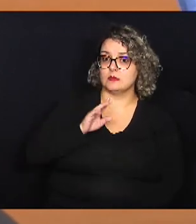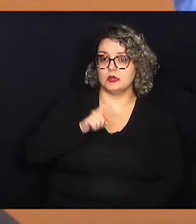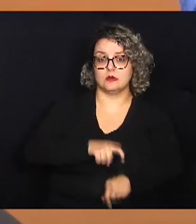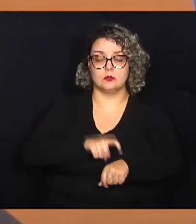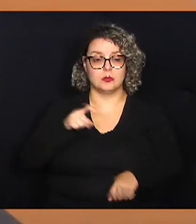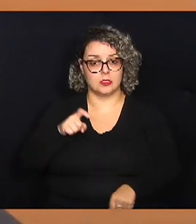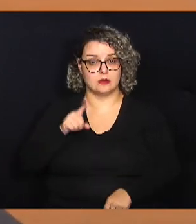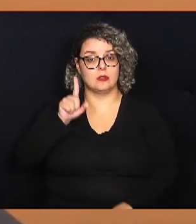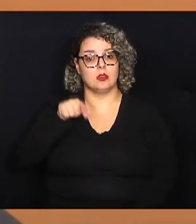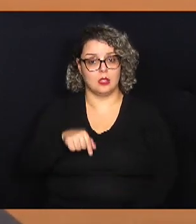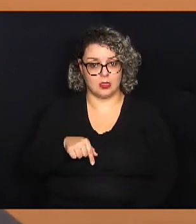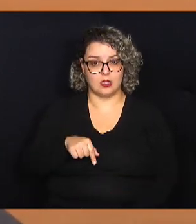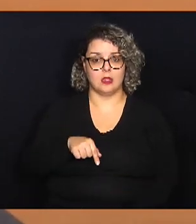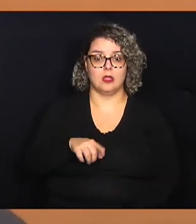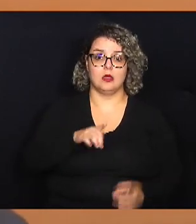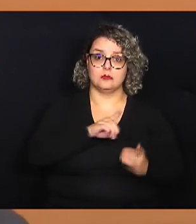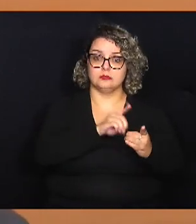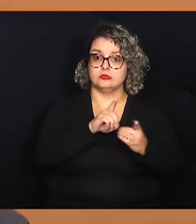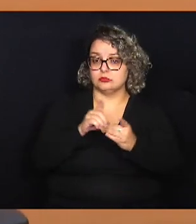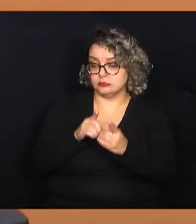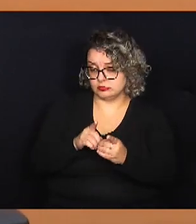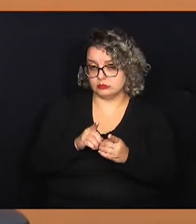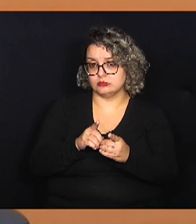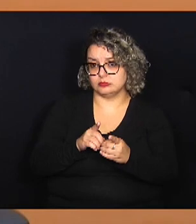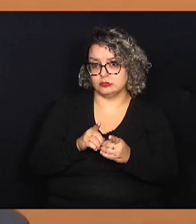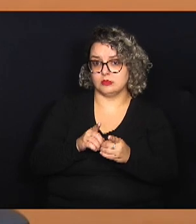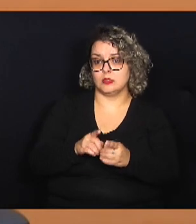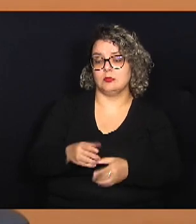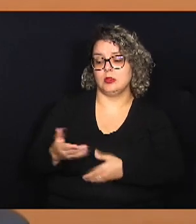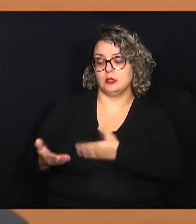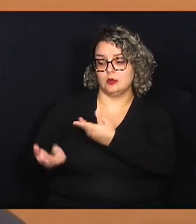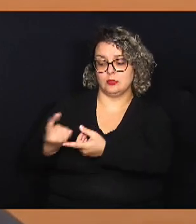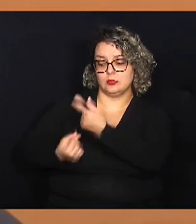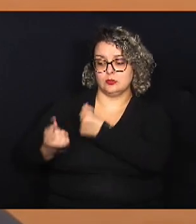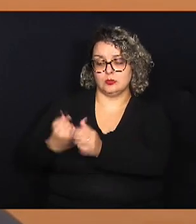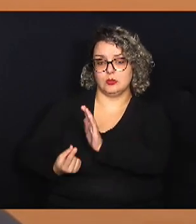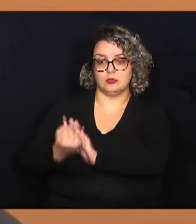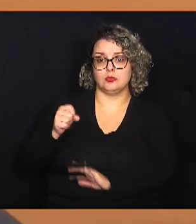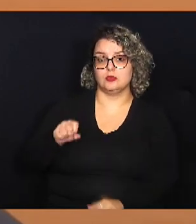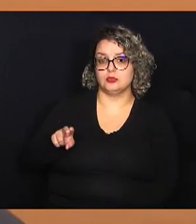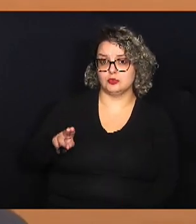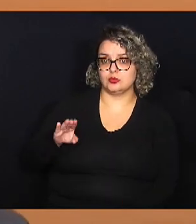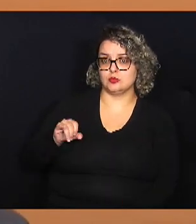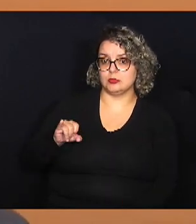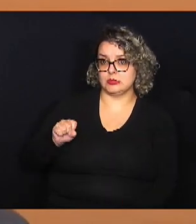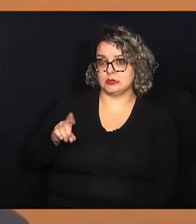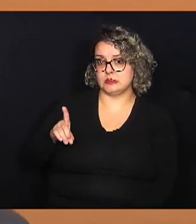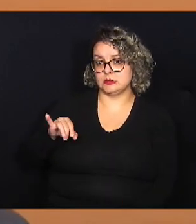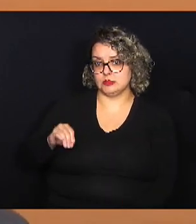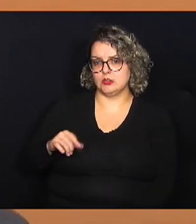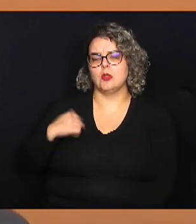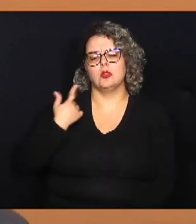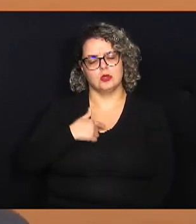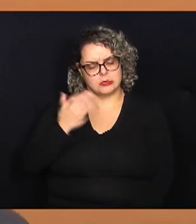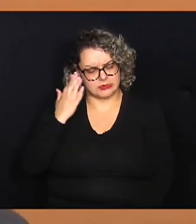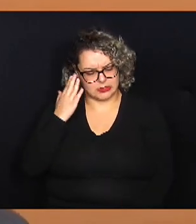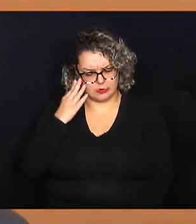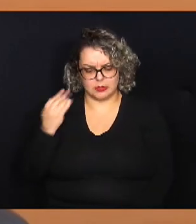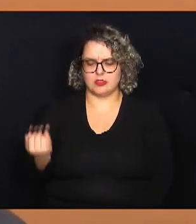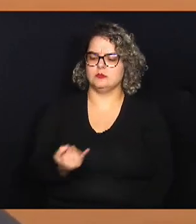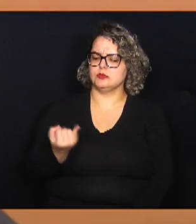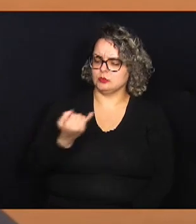são cobertas pelo orçamento público através do subsídio. Então, nós reconhecemos a importância da proposta, achamos